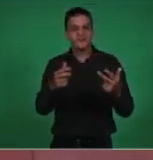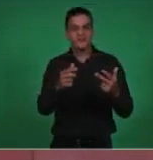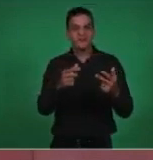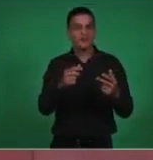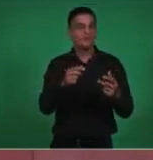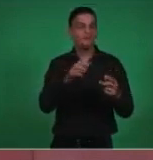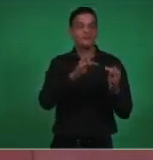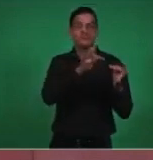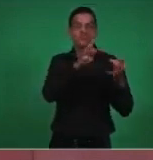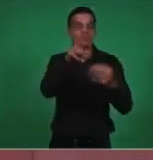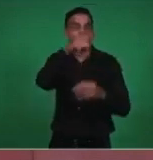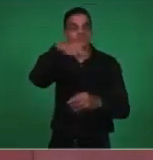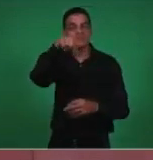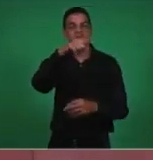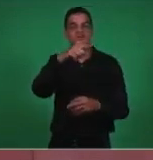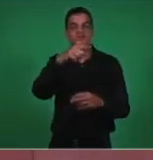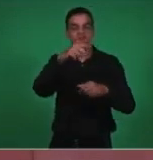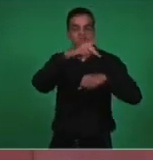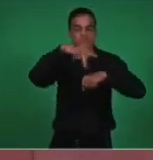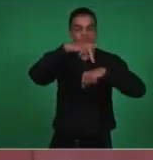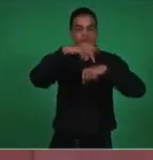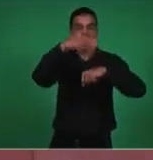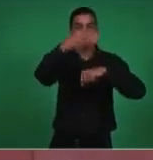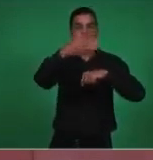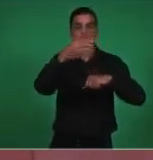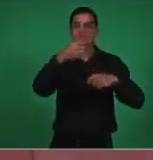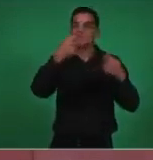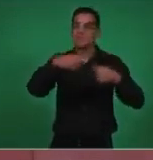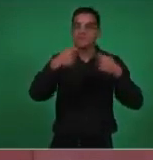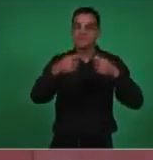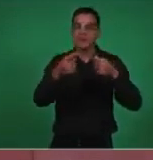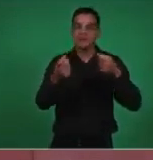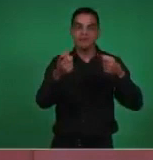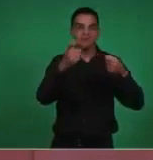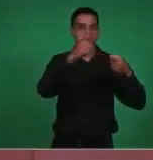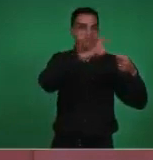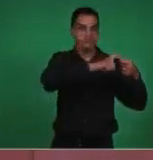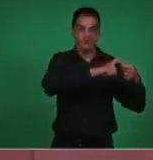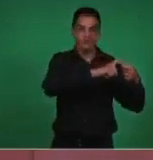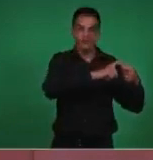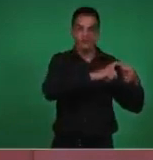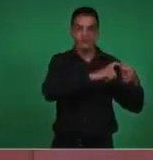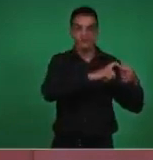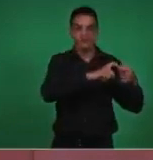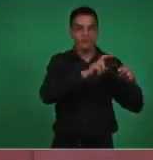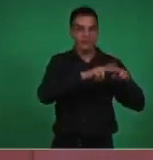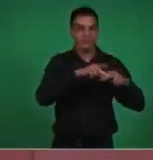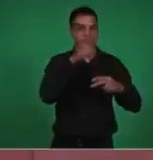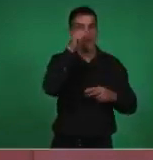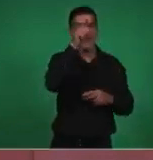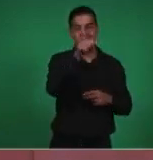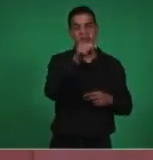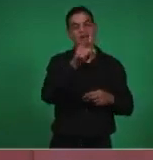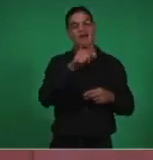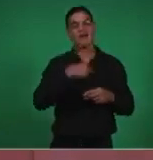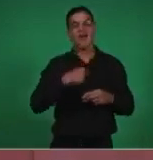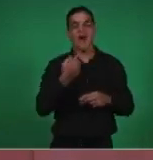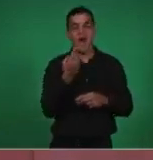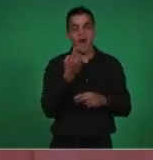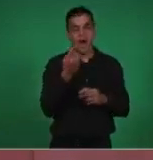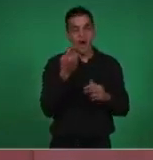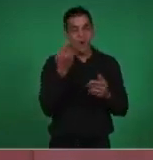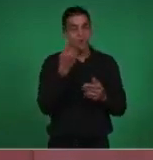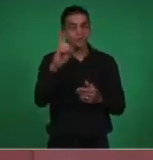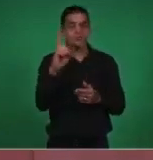irmãs vão precisar deslocar, e esta aula será a última aula para elas.